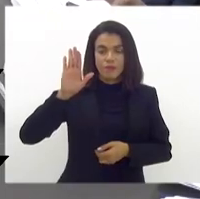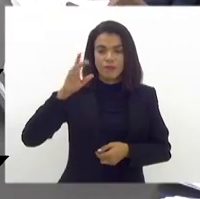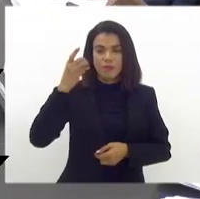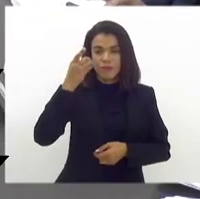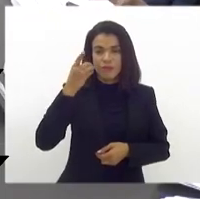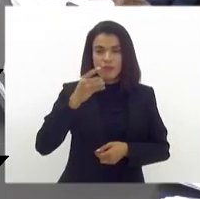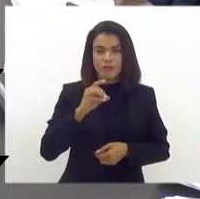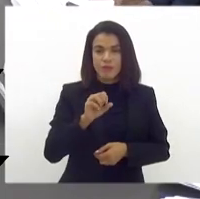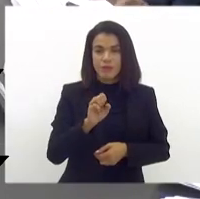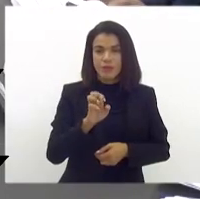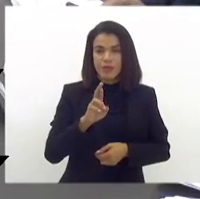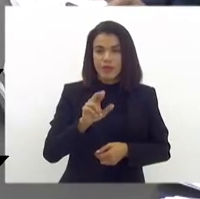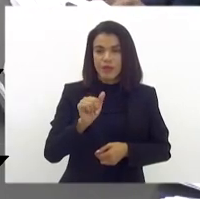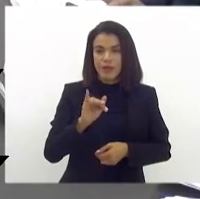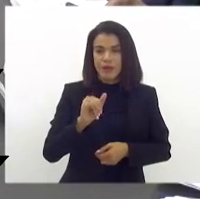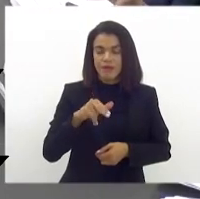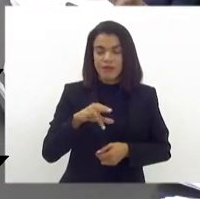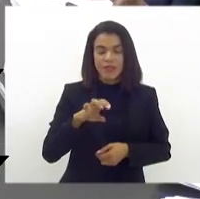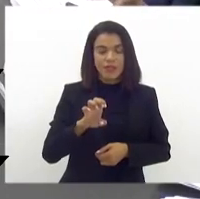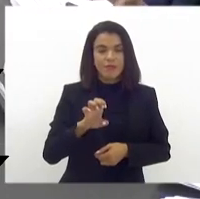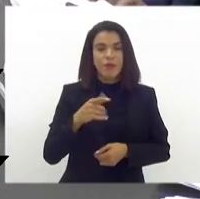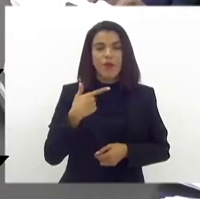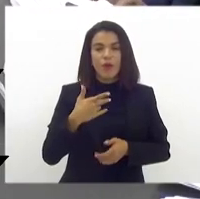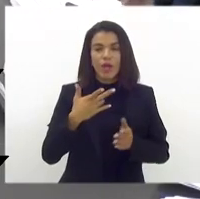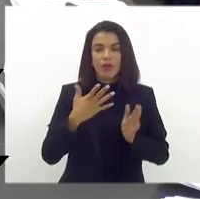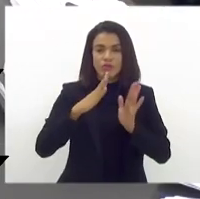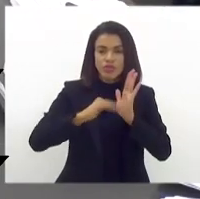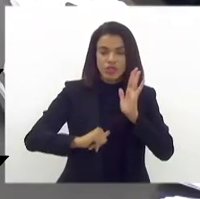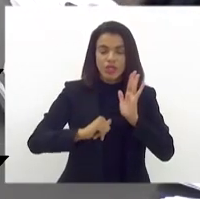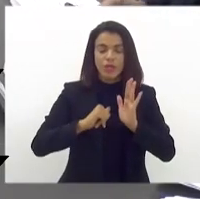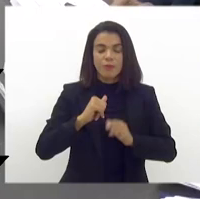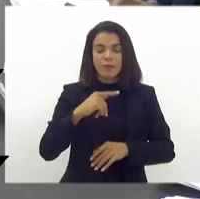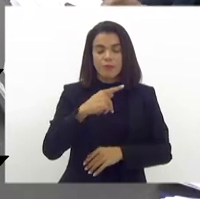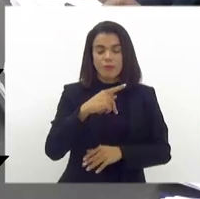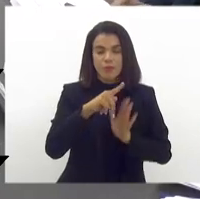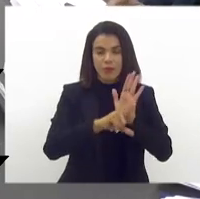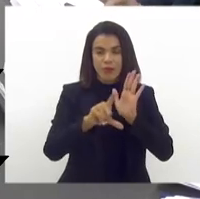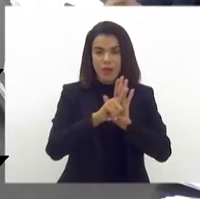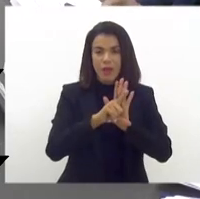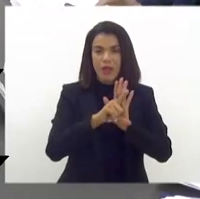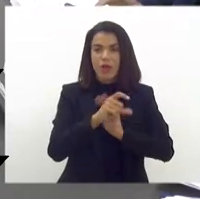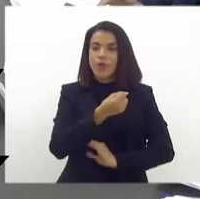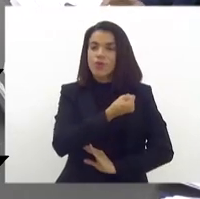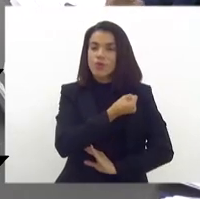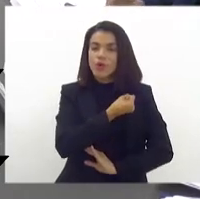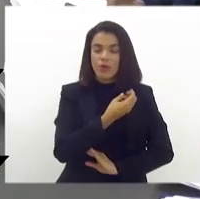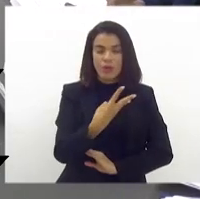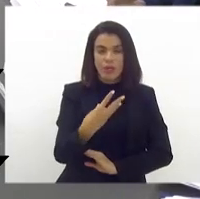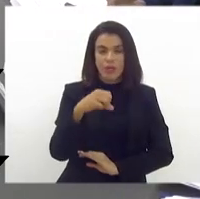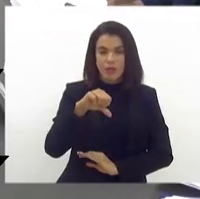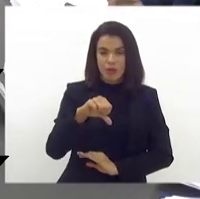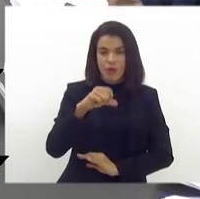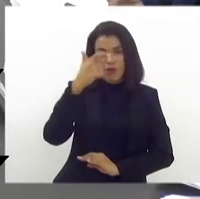Flávio Serafini. Presidente, gostaria de solicitar a retirada do projeto de lei 6091-2022. Qual é o item da pauta, deputado? 39, é